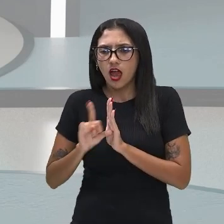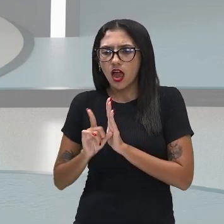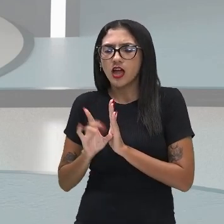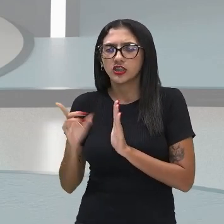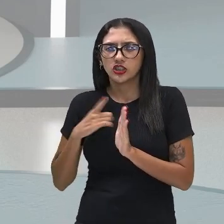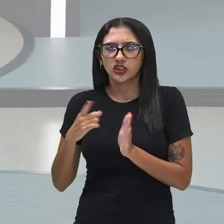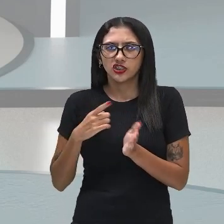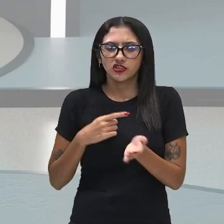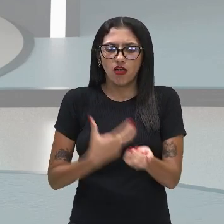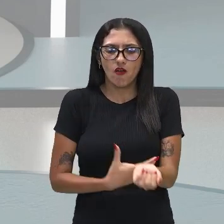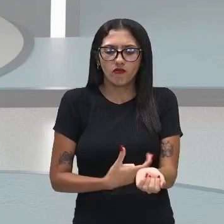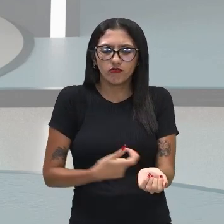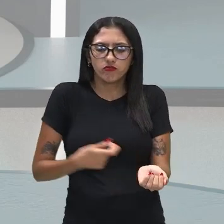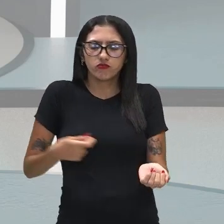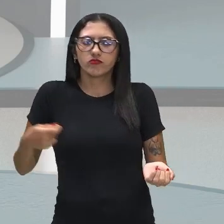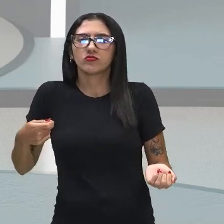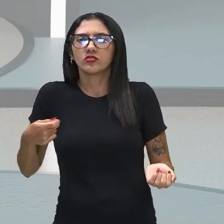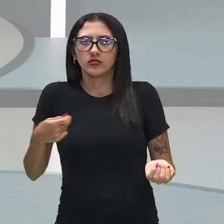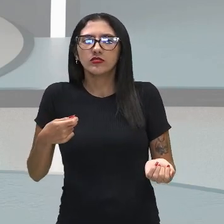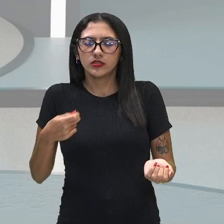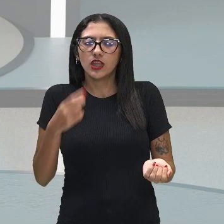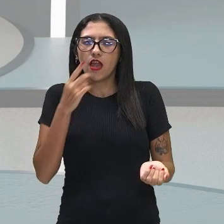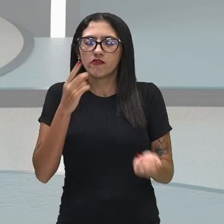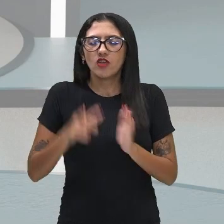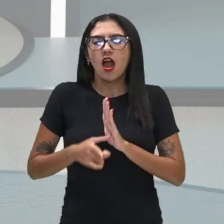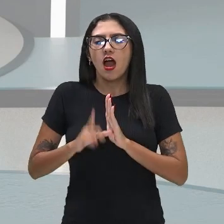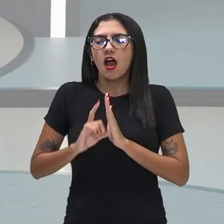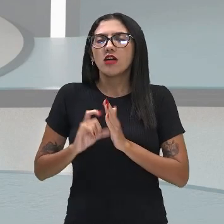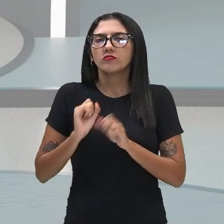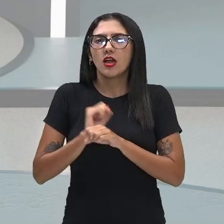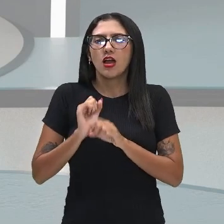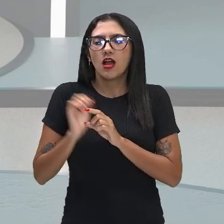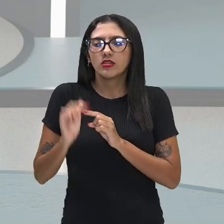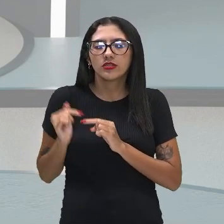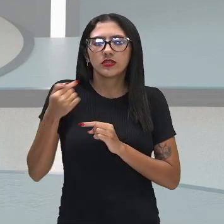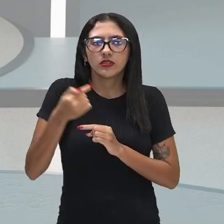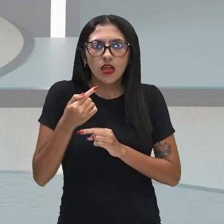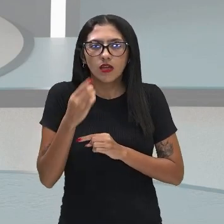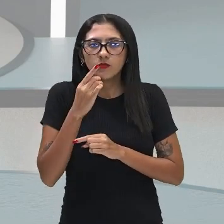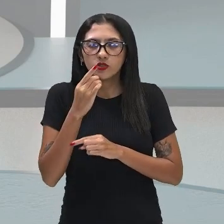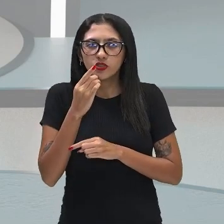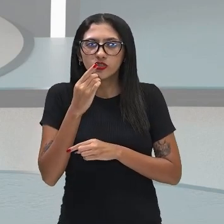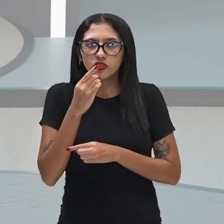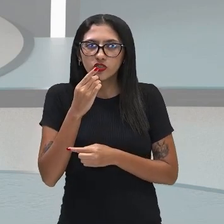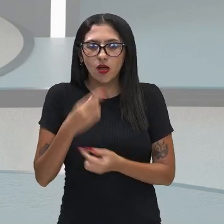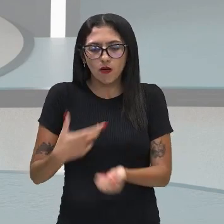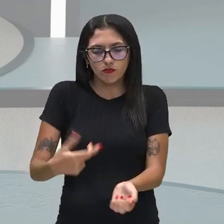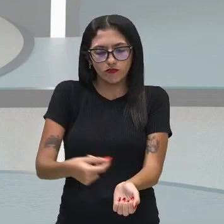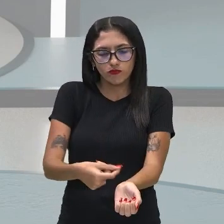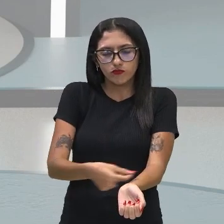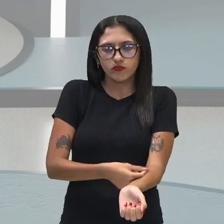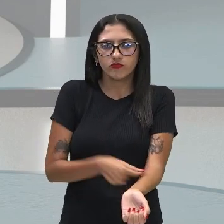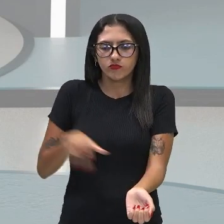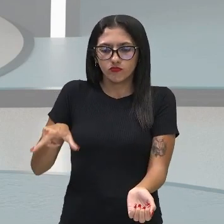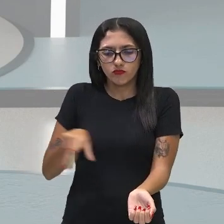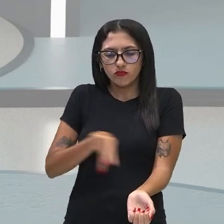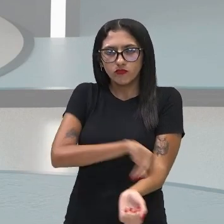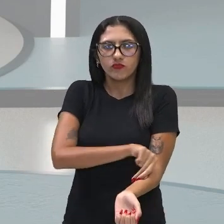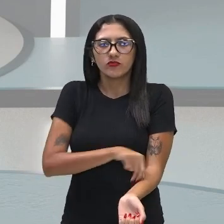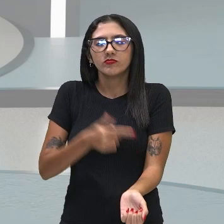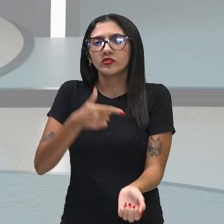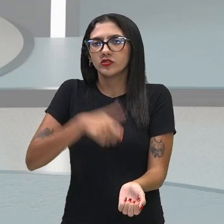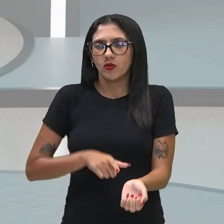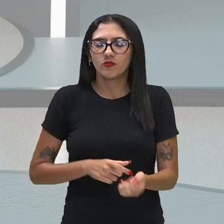esse sangue, de repente, um dia antes, deixa lá reservado e depois usa, né? Vocês já viram, né, quando alguém vai